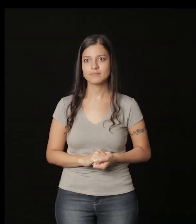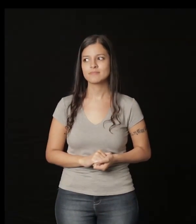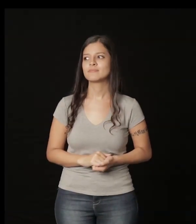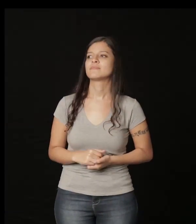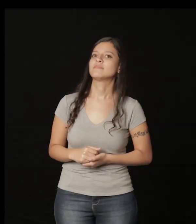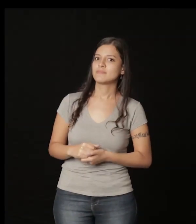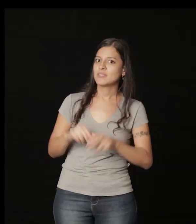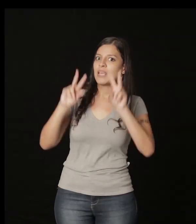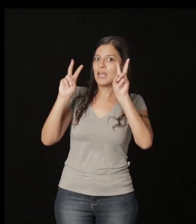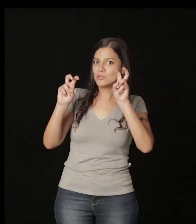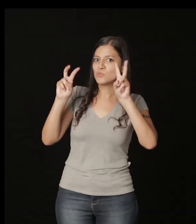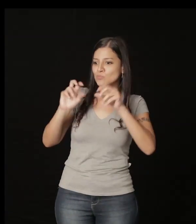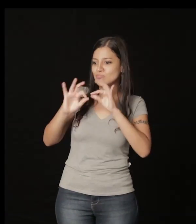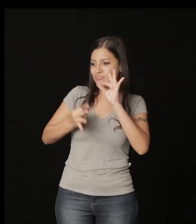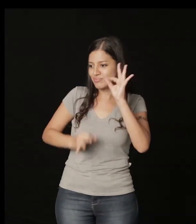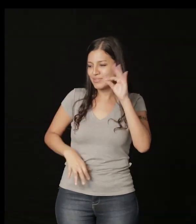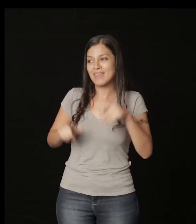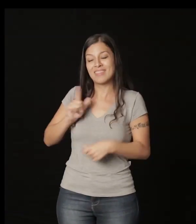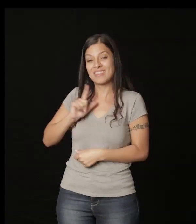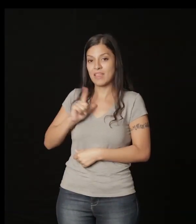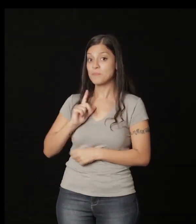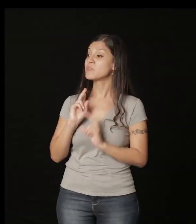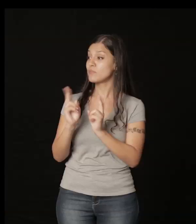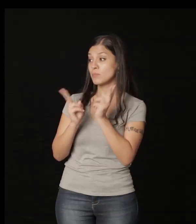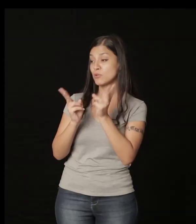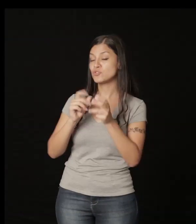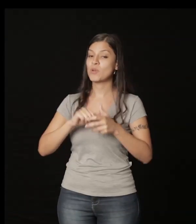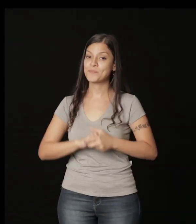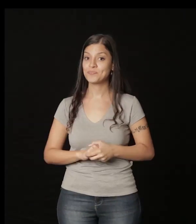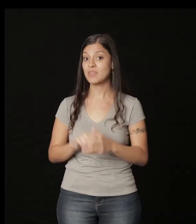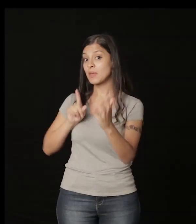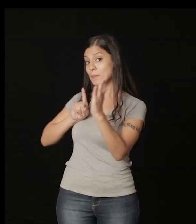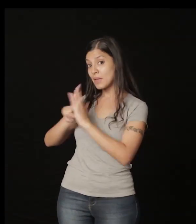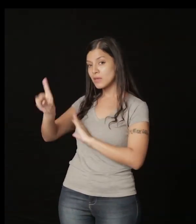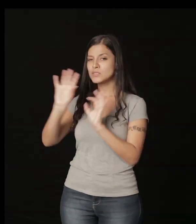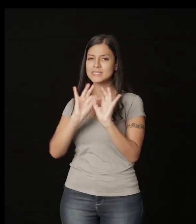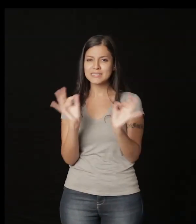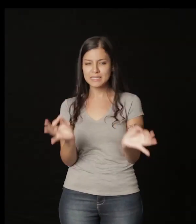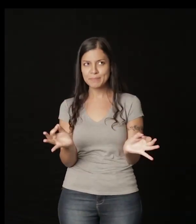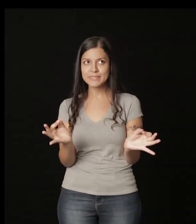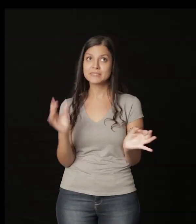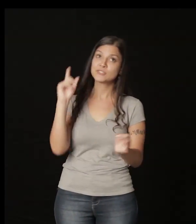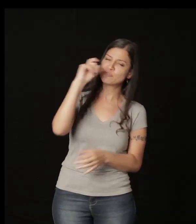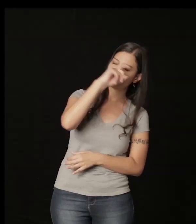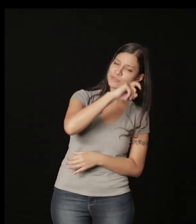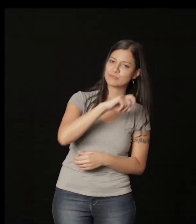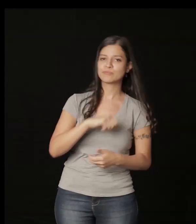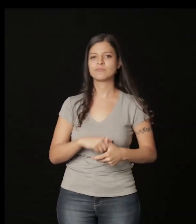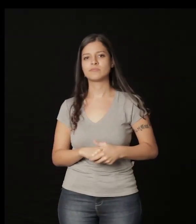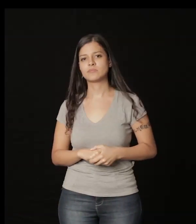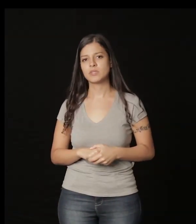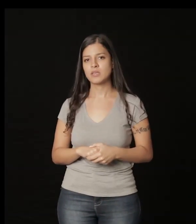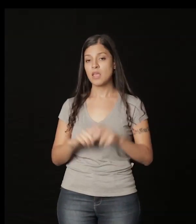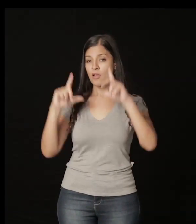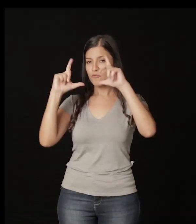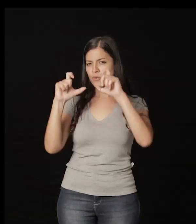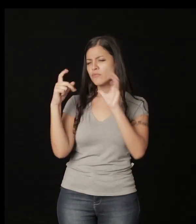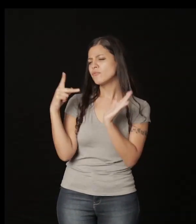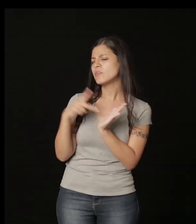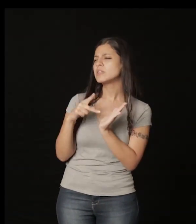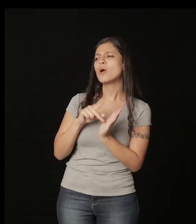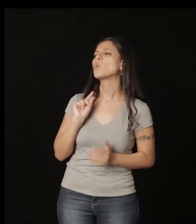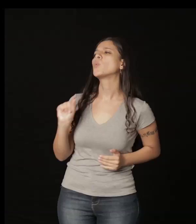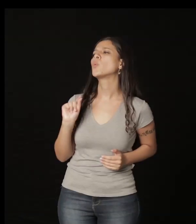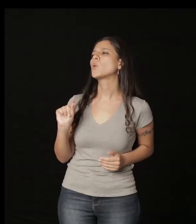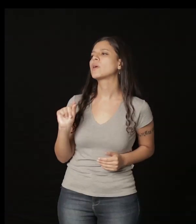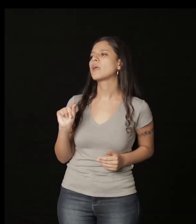Bom, a gente tem muito assunto, então, continuando. É uma pergunta simples e difícil, né? O que é